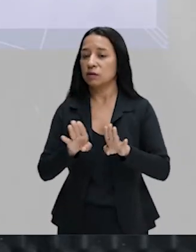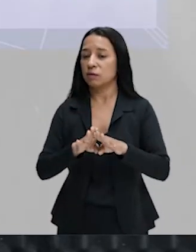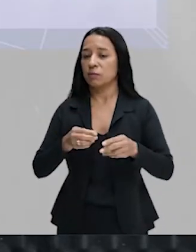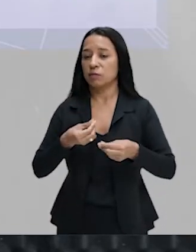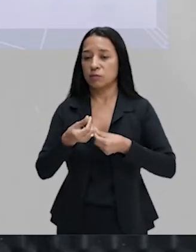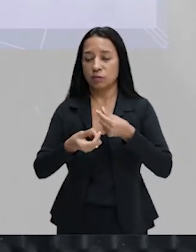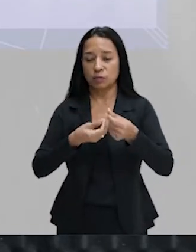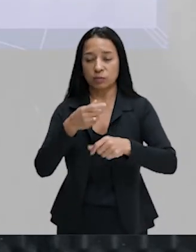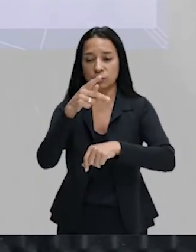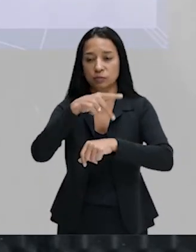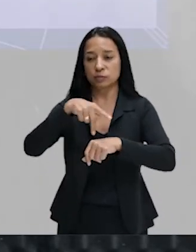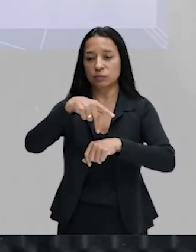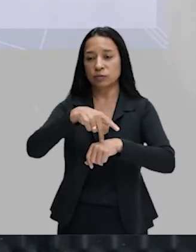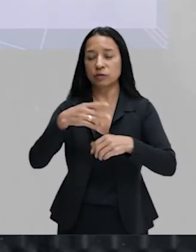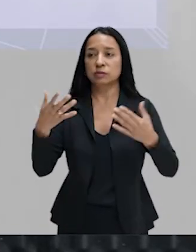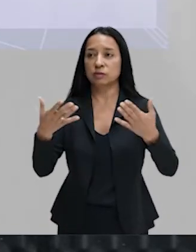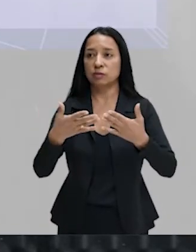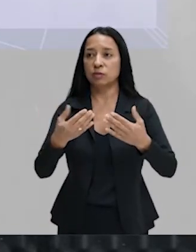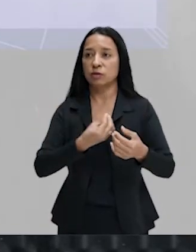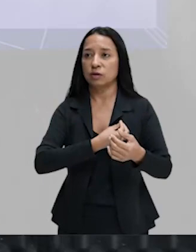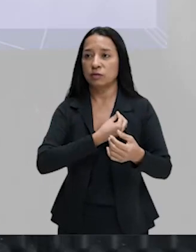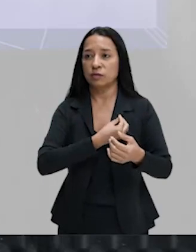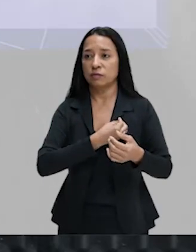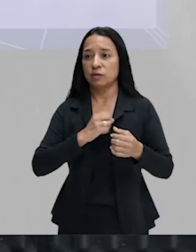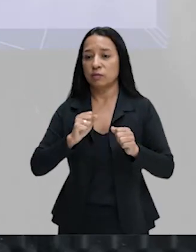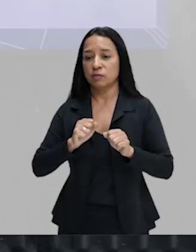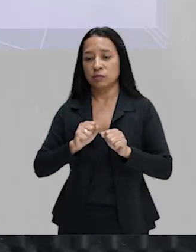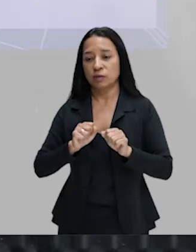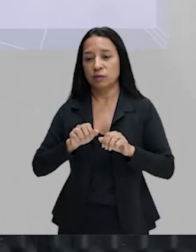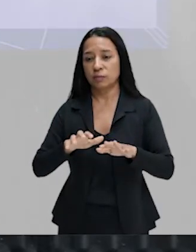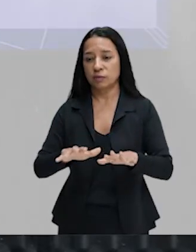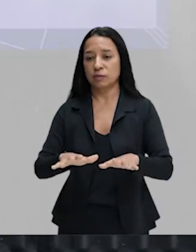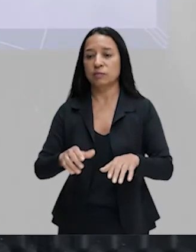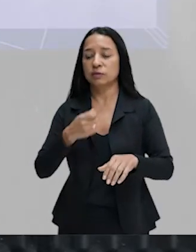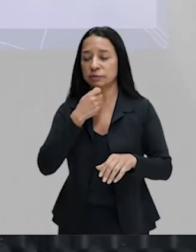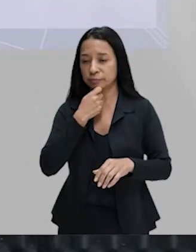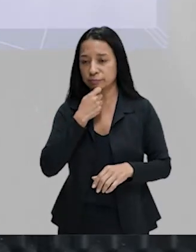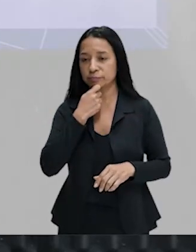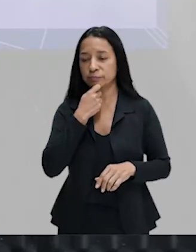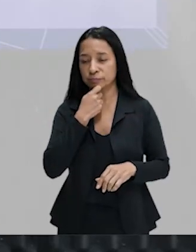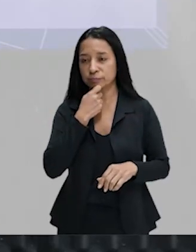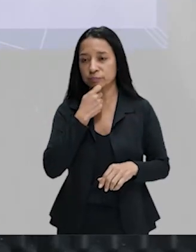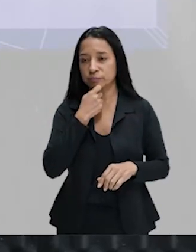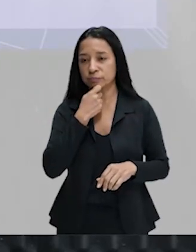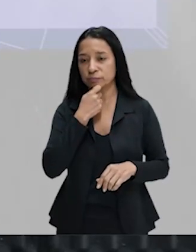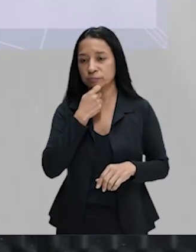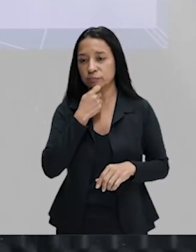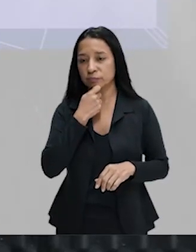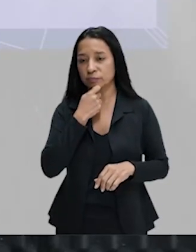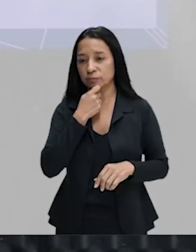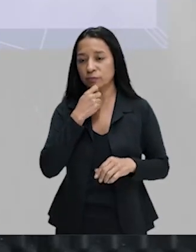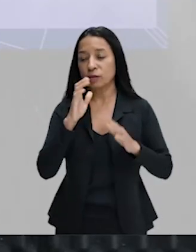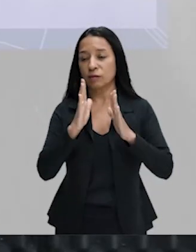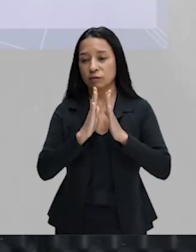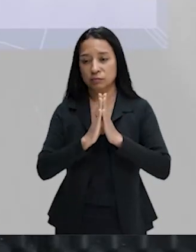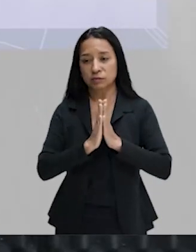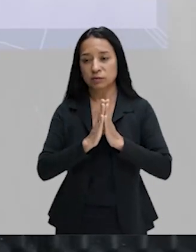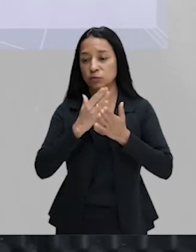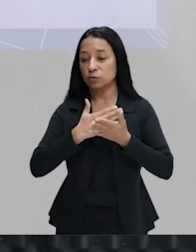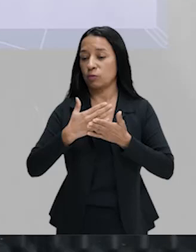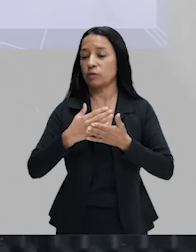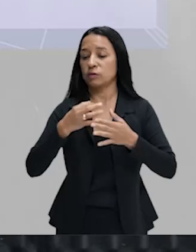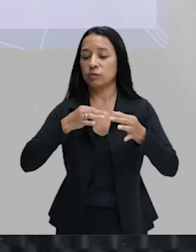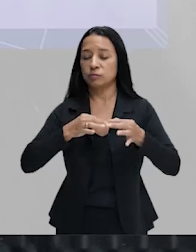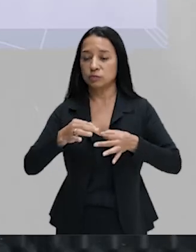de um país. Tá? Hoje nós vivemos pandemia ainda. Graças a Deus as coisas estão começando a se